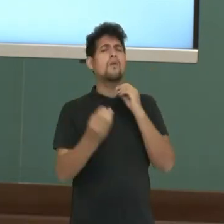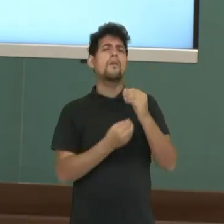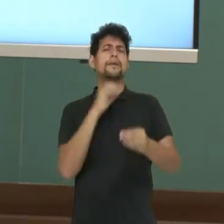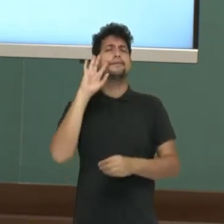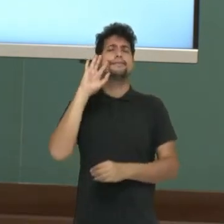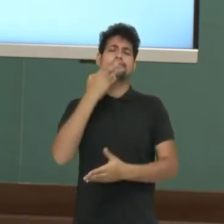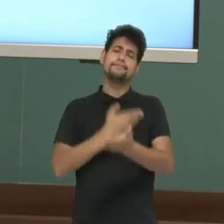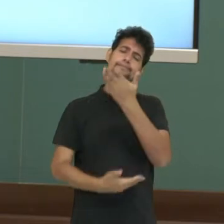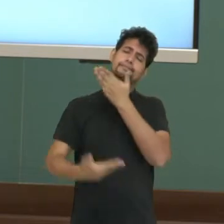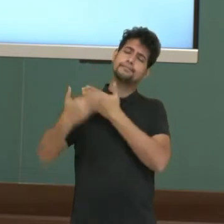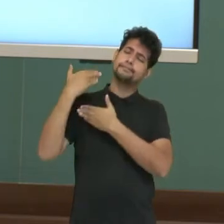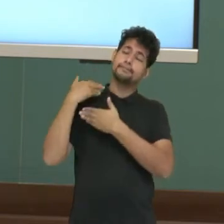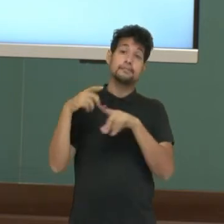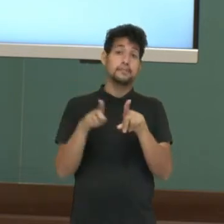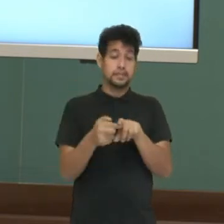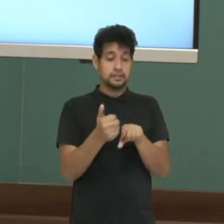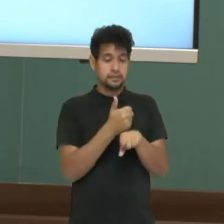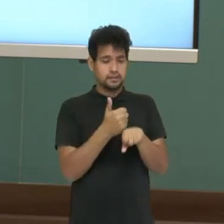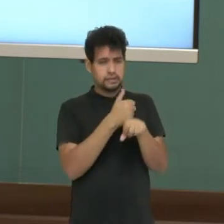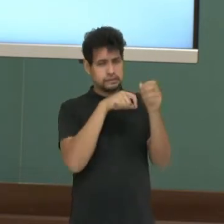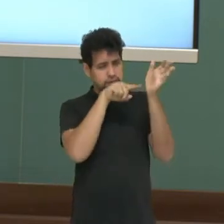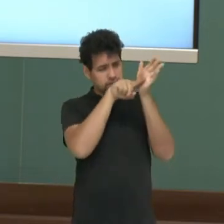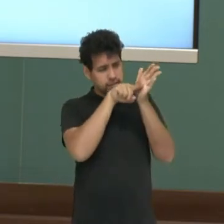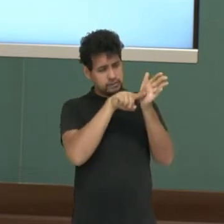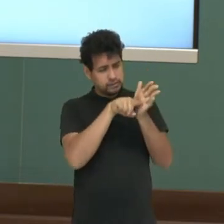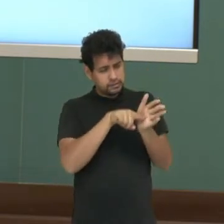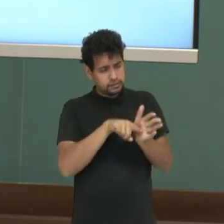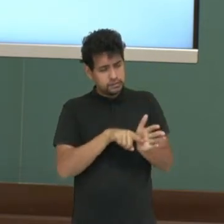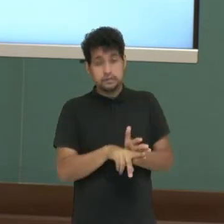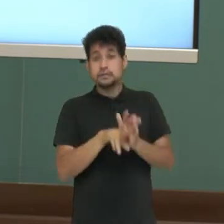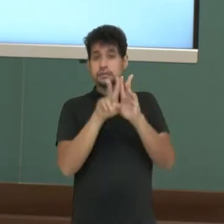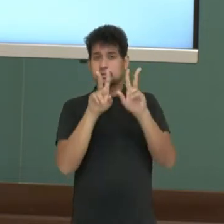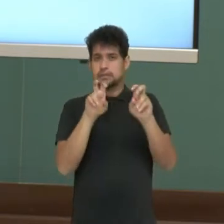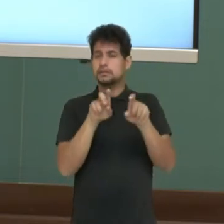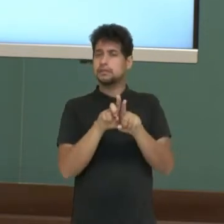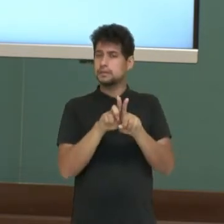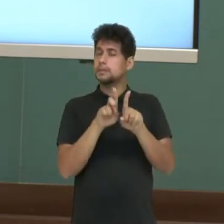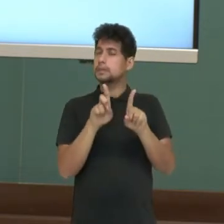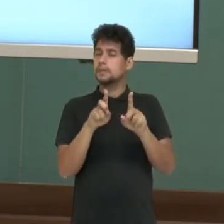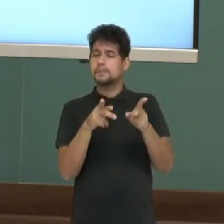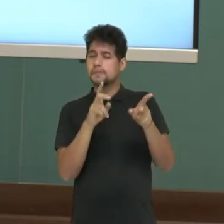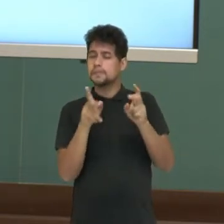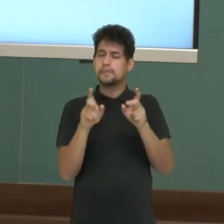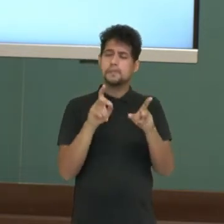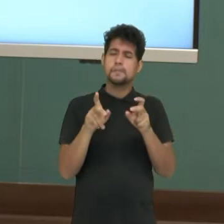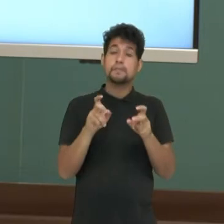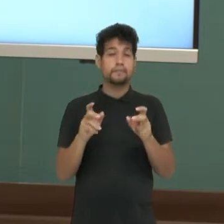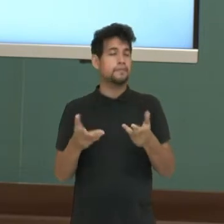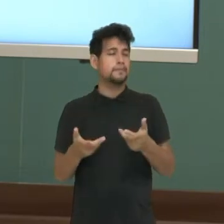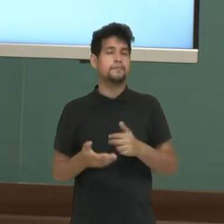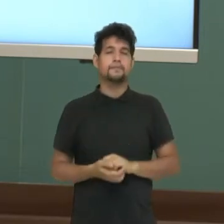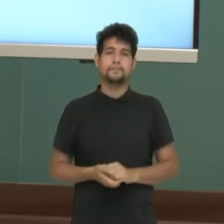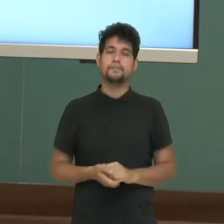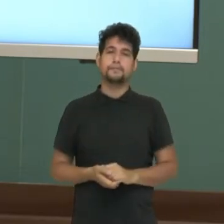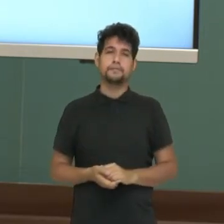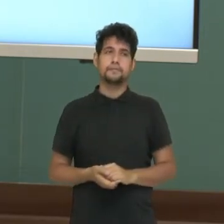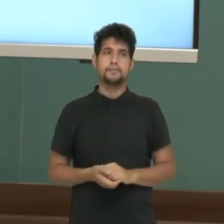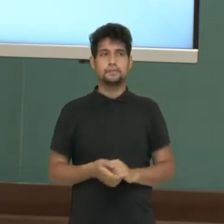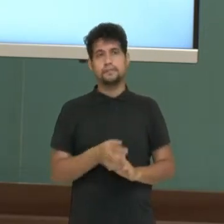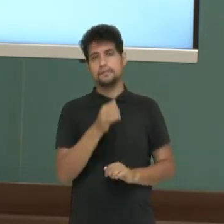nosso planeta. E os pesquisadores então investigam isso aí para que a gente também possa tomar medidas na atualidade, tá bom? Por